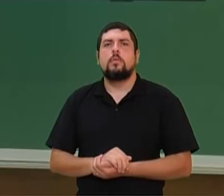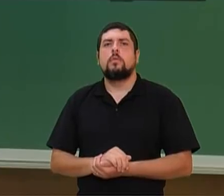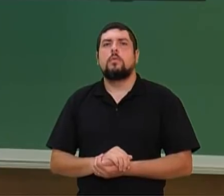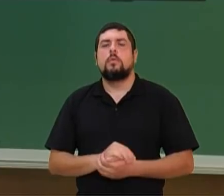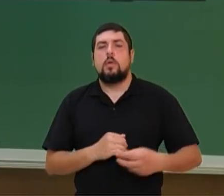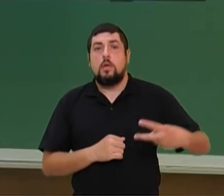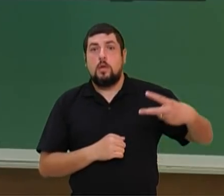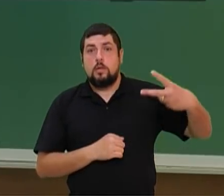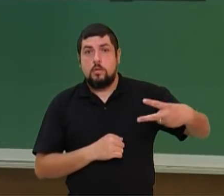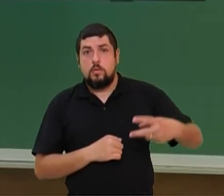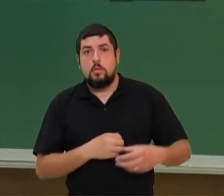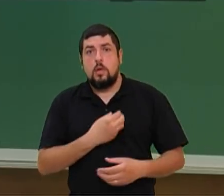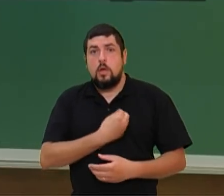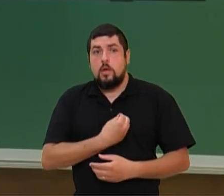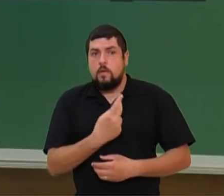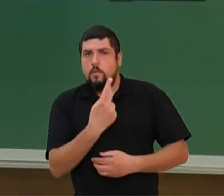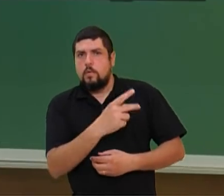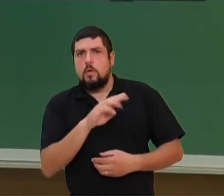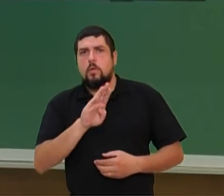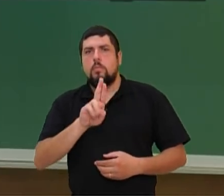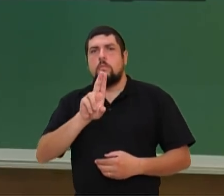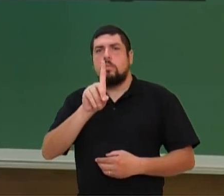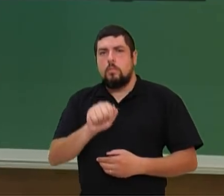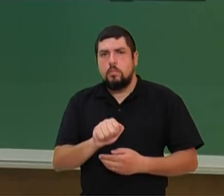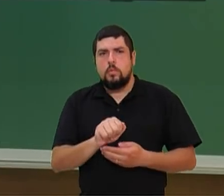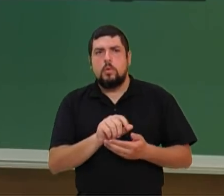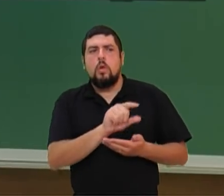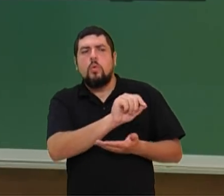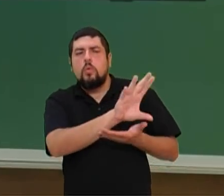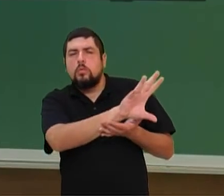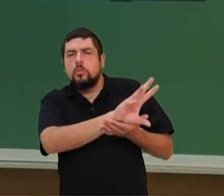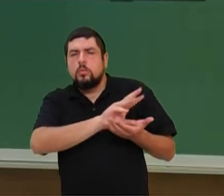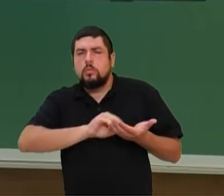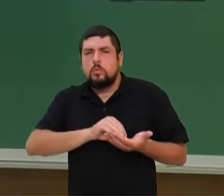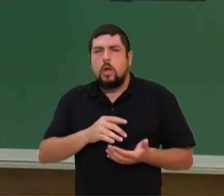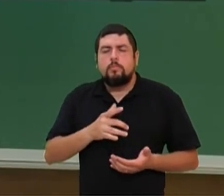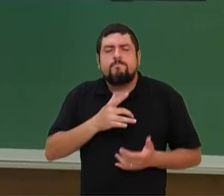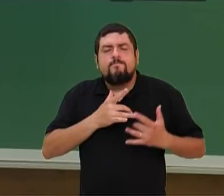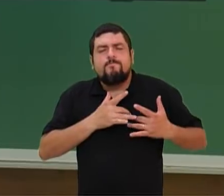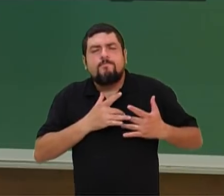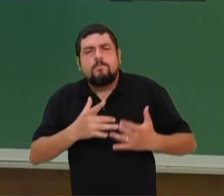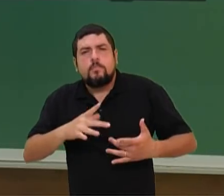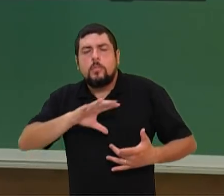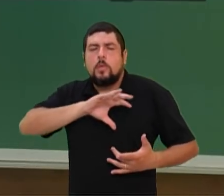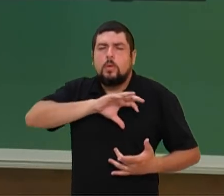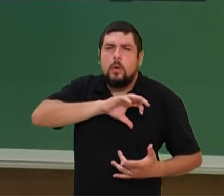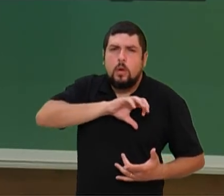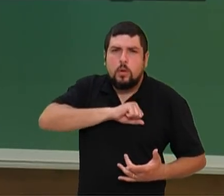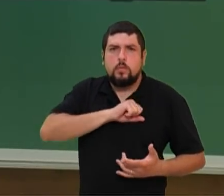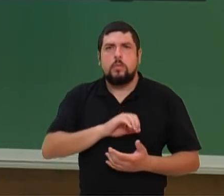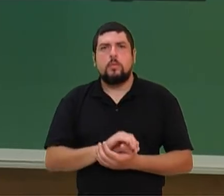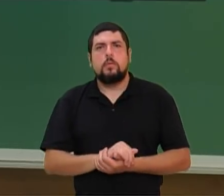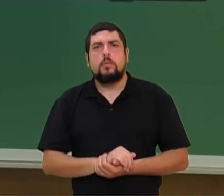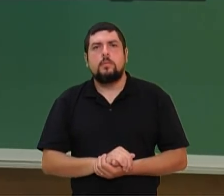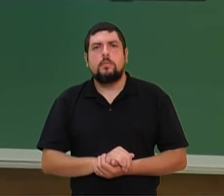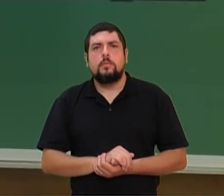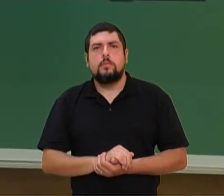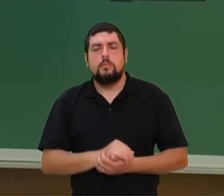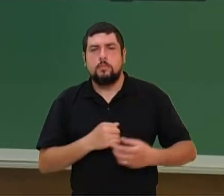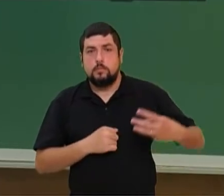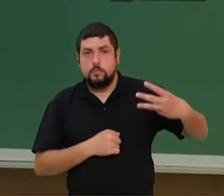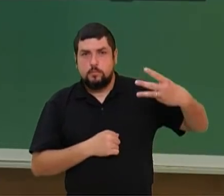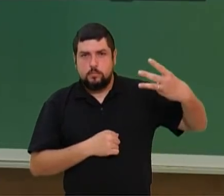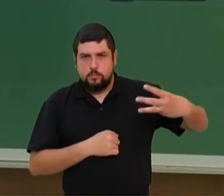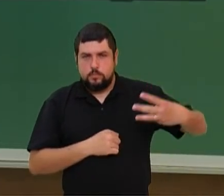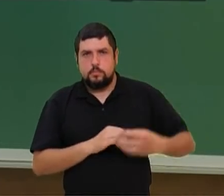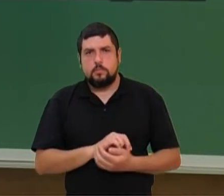vida de Buda é um exemplo ético. A compaixão e o amor são centrais na ética budista? Terceira